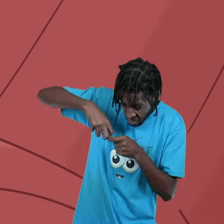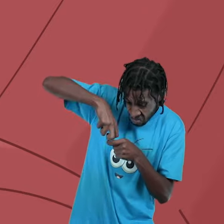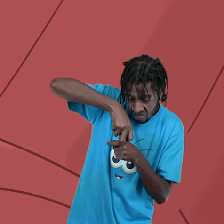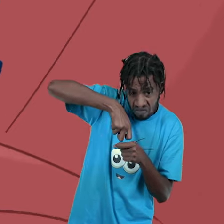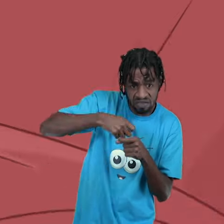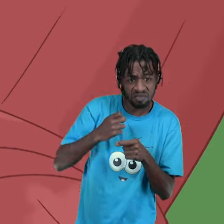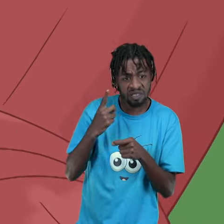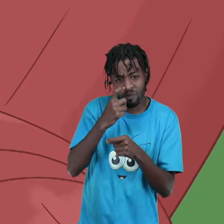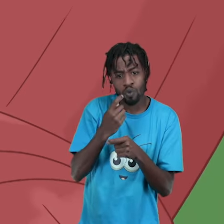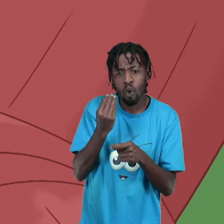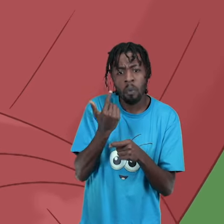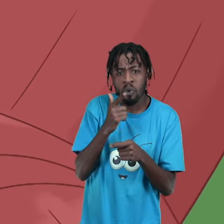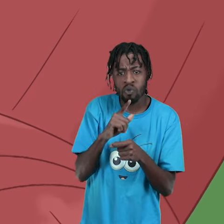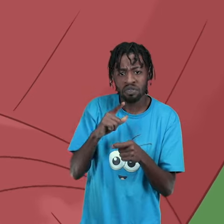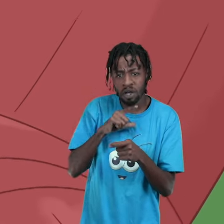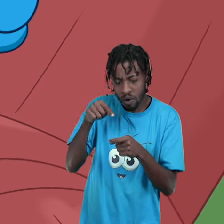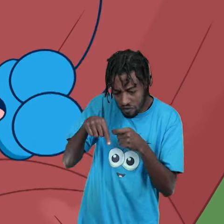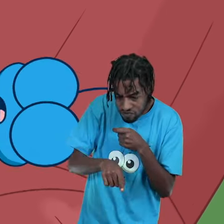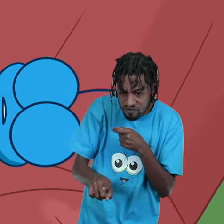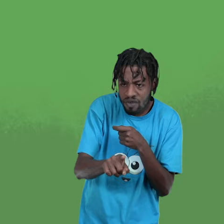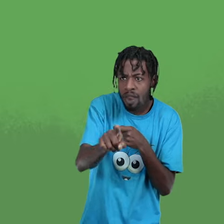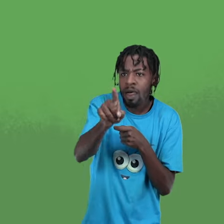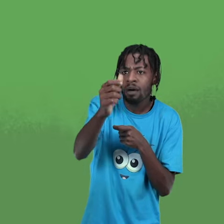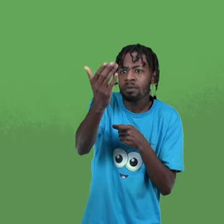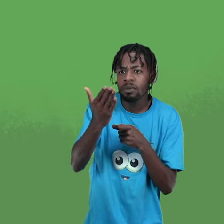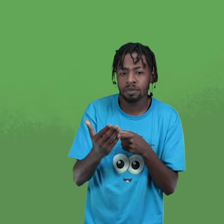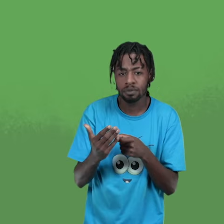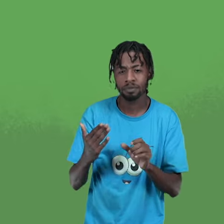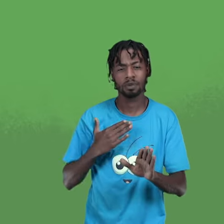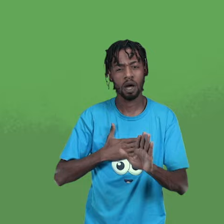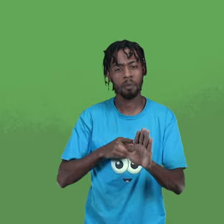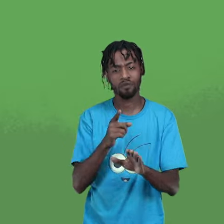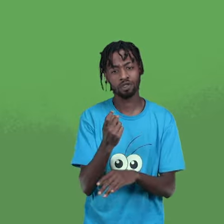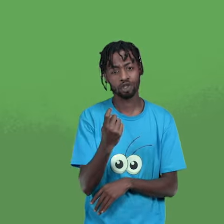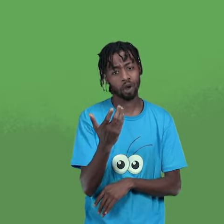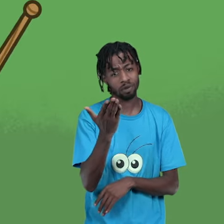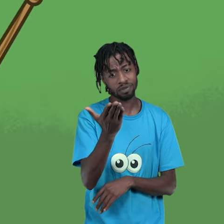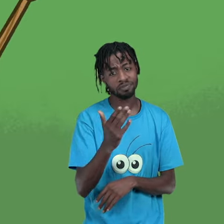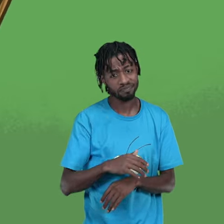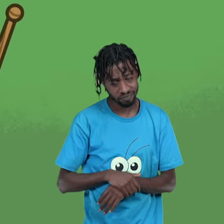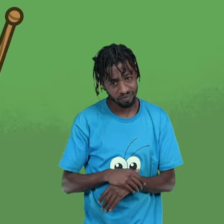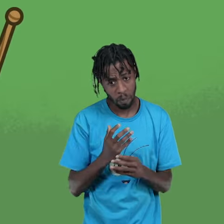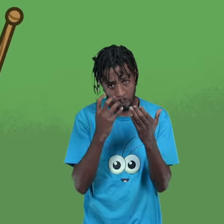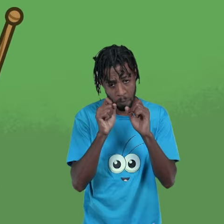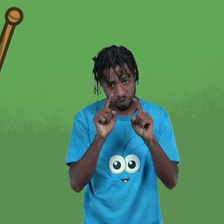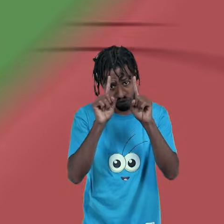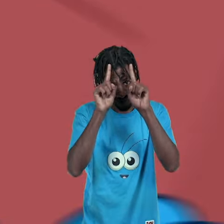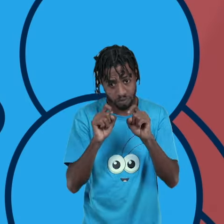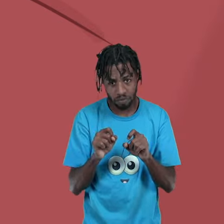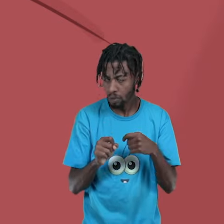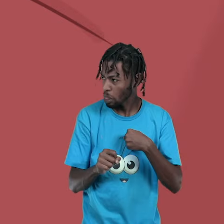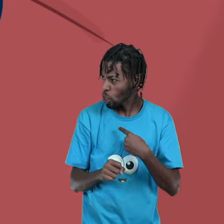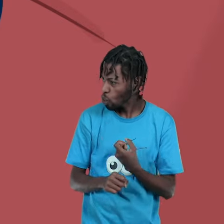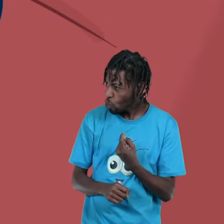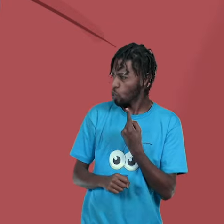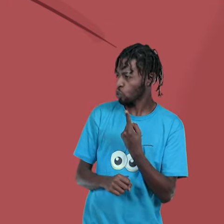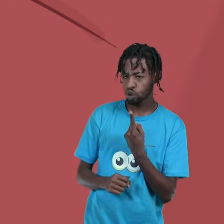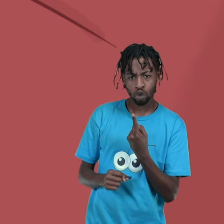lá? Vamos não. Ai. Acho que dessa vez você vai ter que ir sozinho, Bob Zoom.